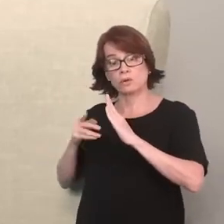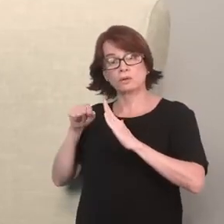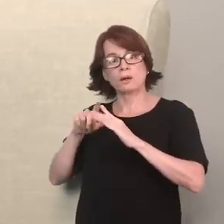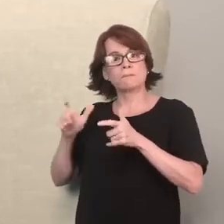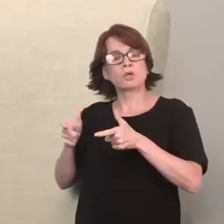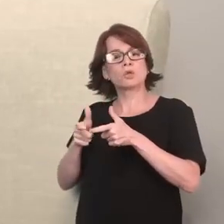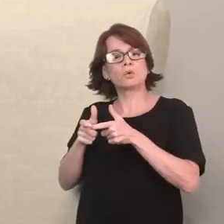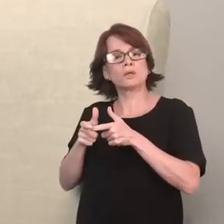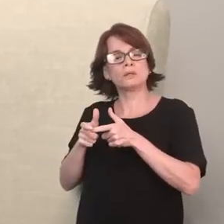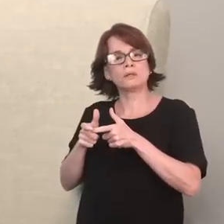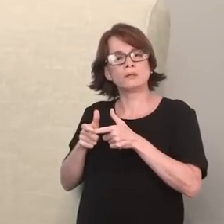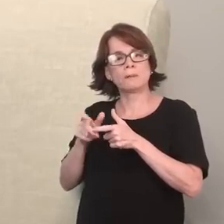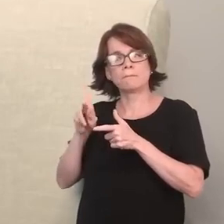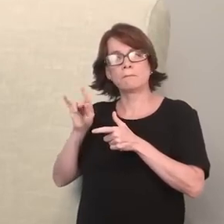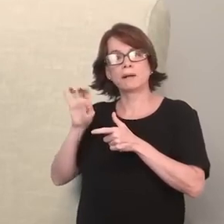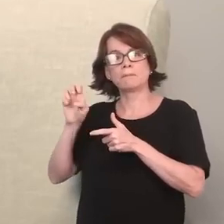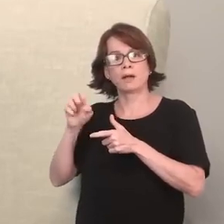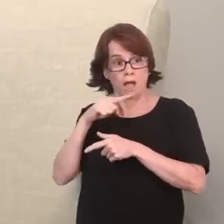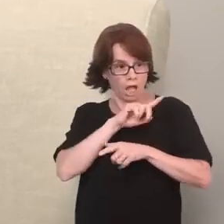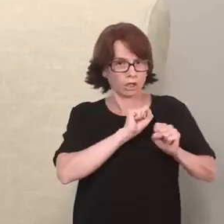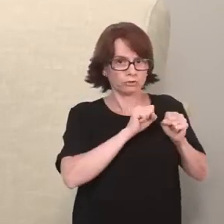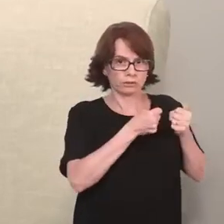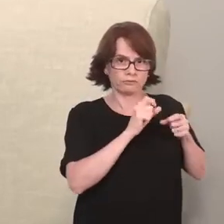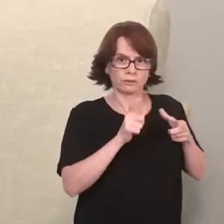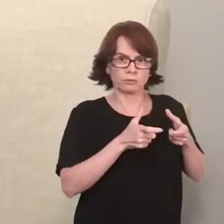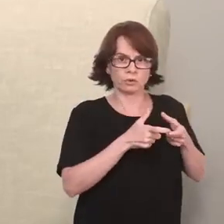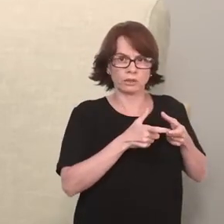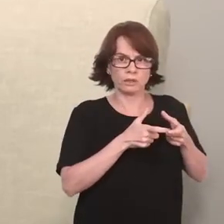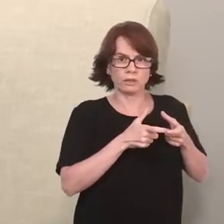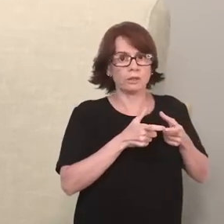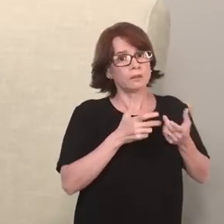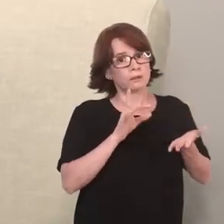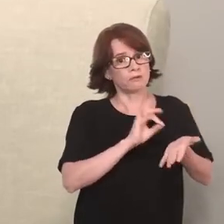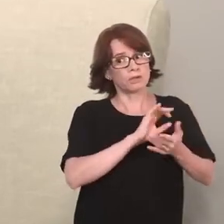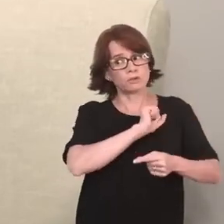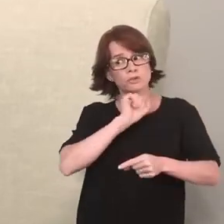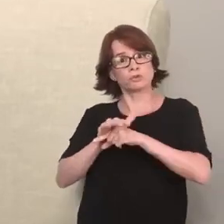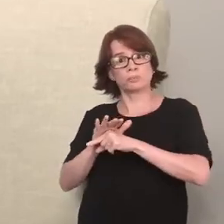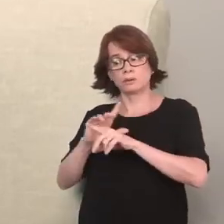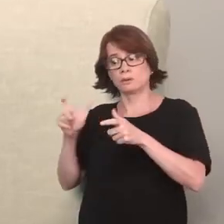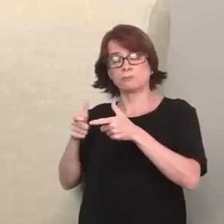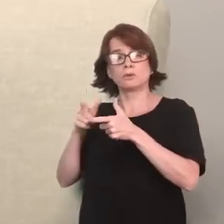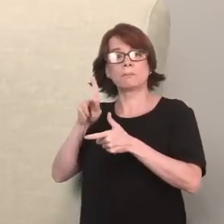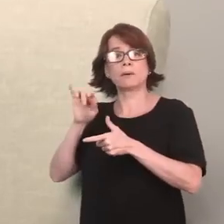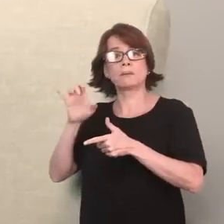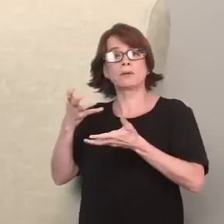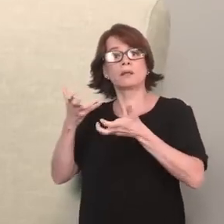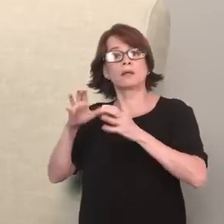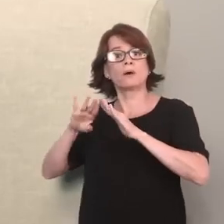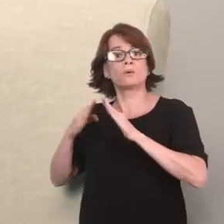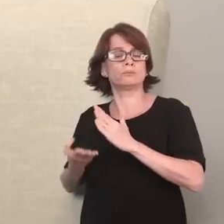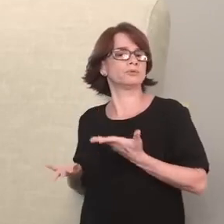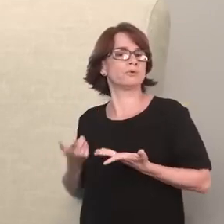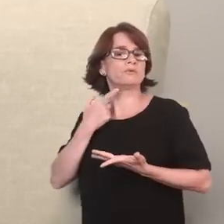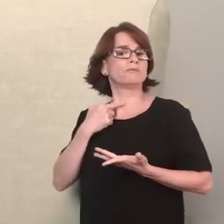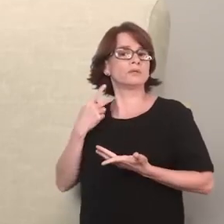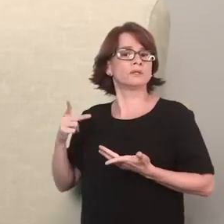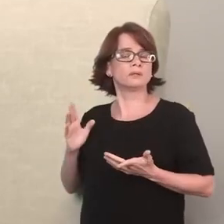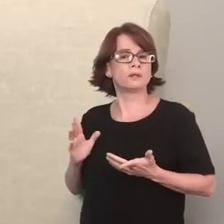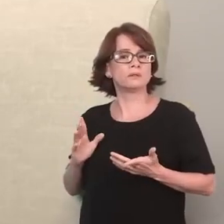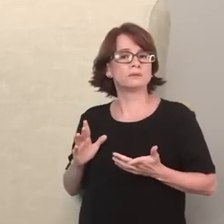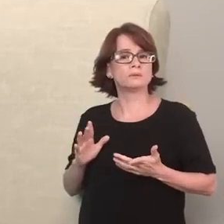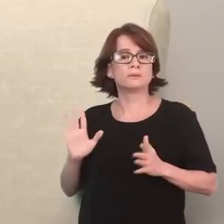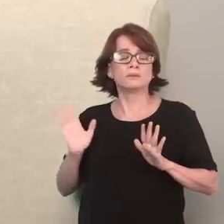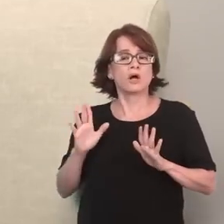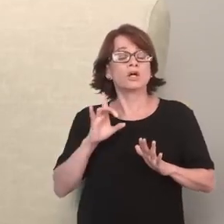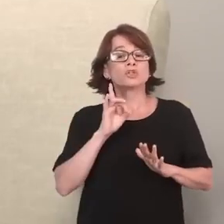uma minoria de pais. Cadê o direito dessas minorias? Cadê? Eles não respeitam coisa nenhuma, eles respeitam só aquilo que serve à causa